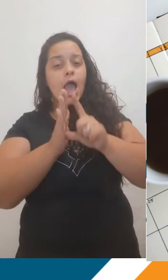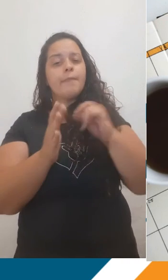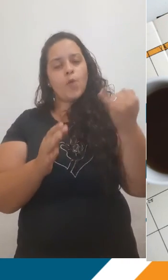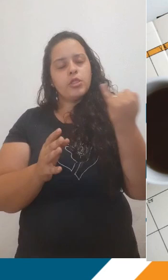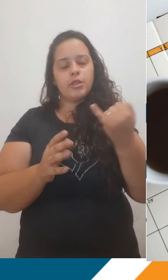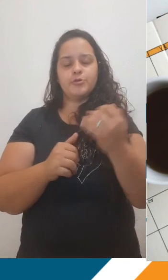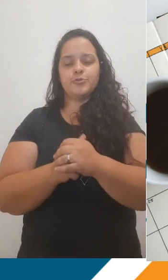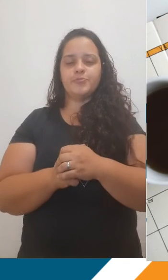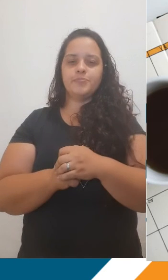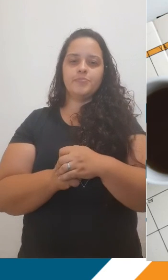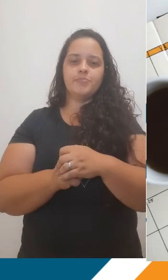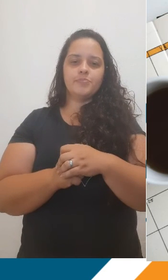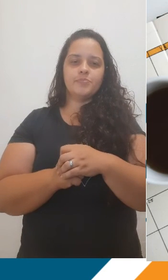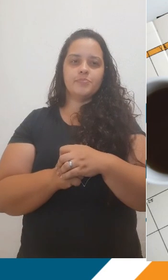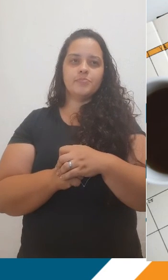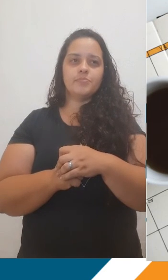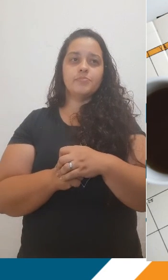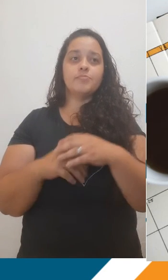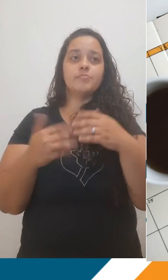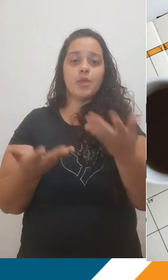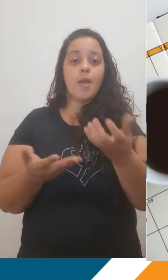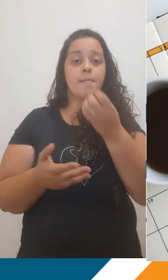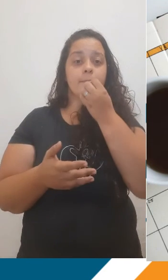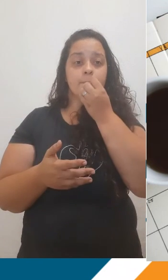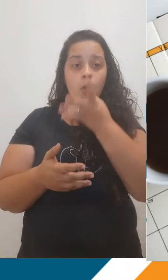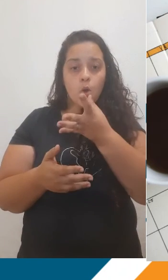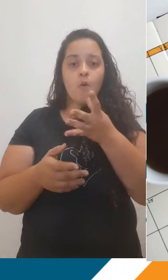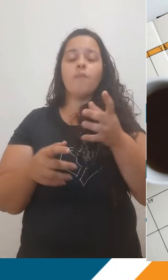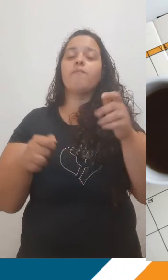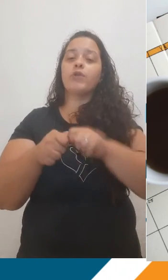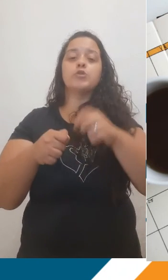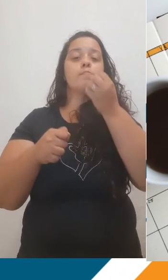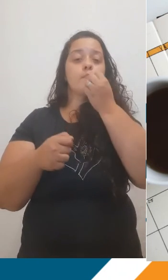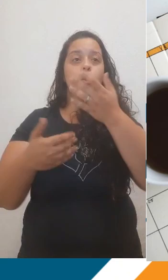sempre importante. Isso,